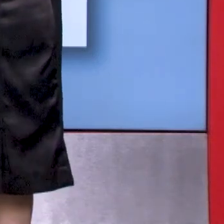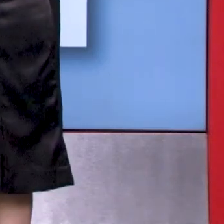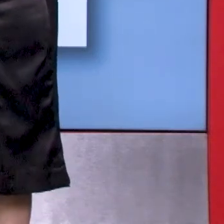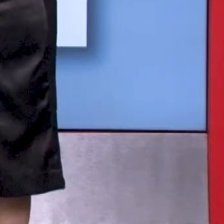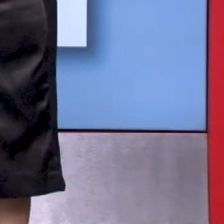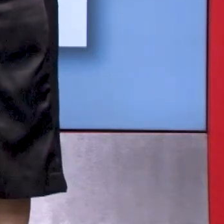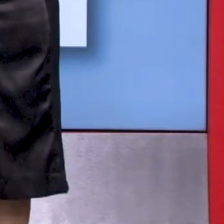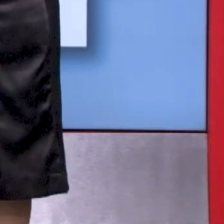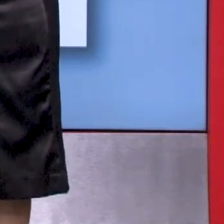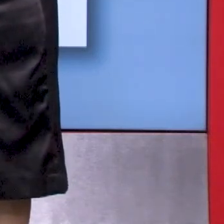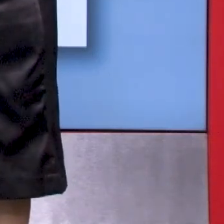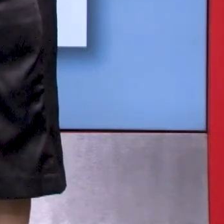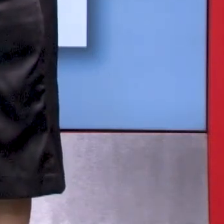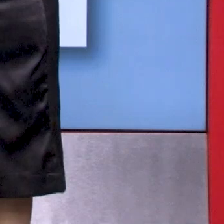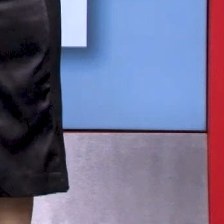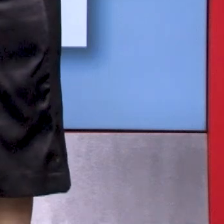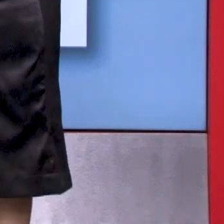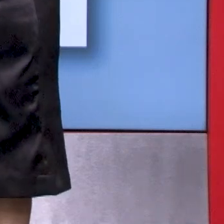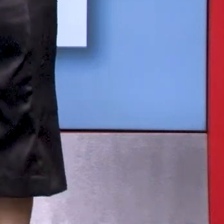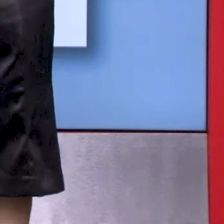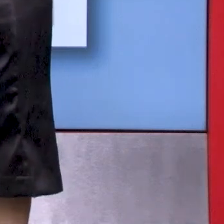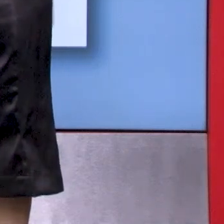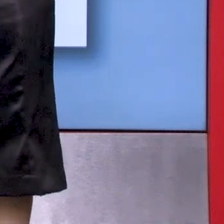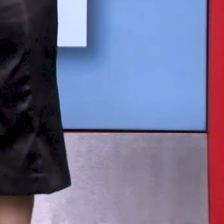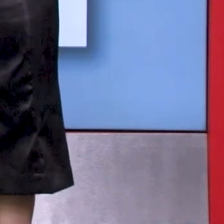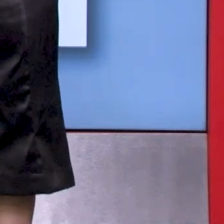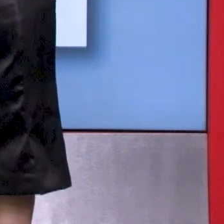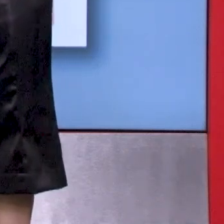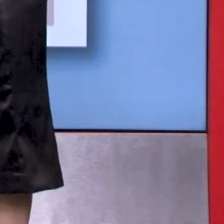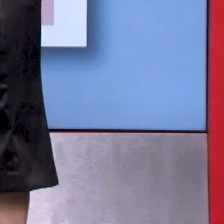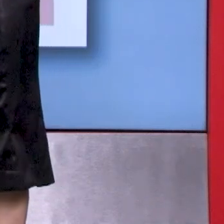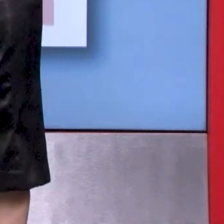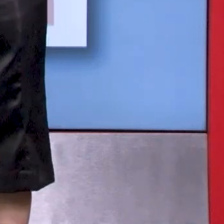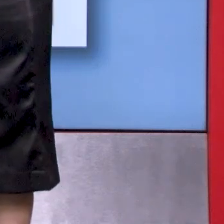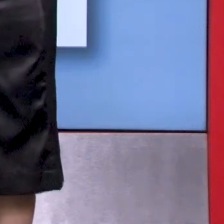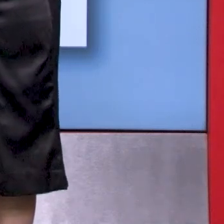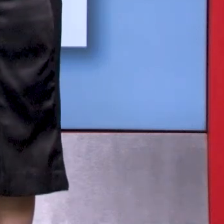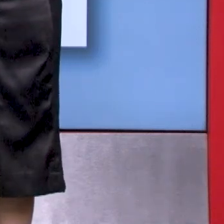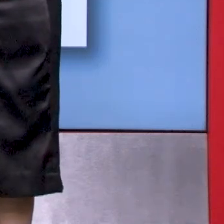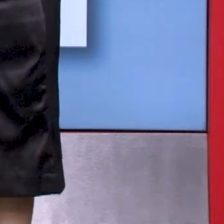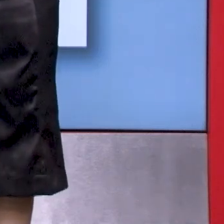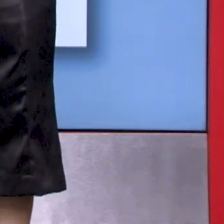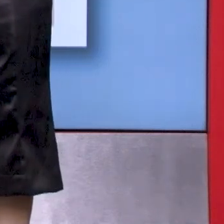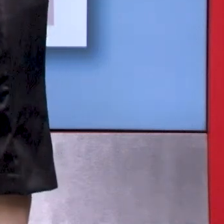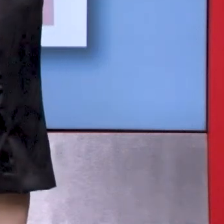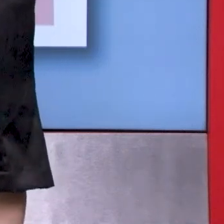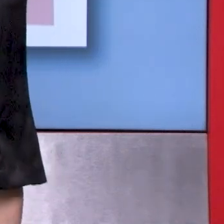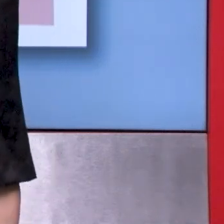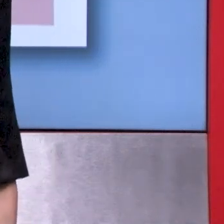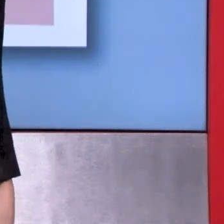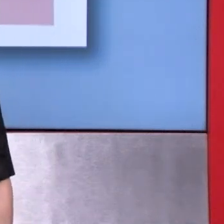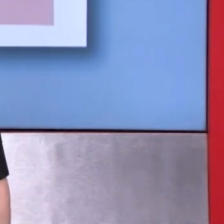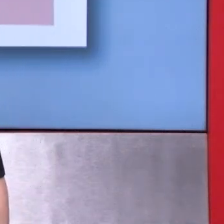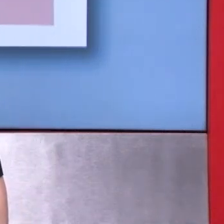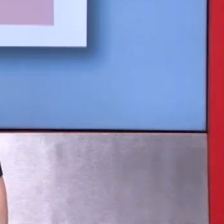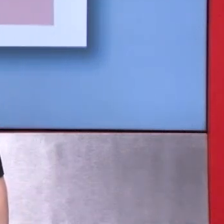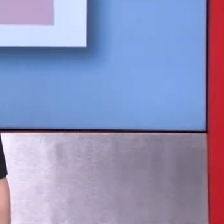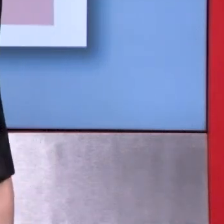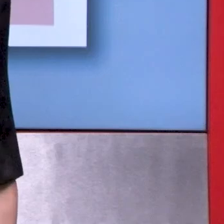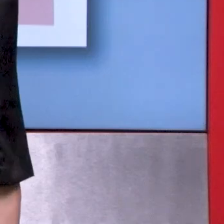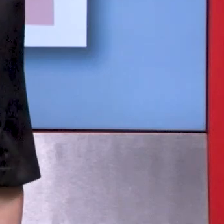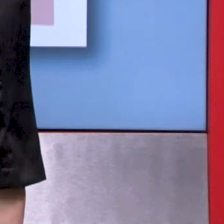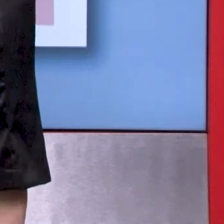está respondendo a primeira pergunta, a segunda, né? E você vai colocar o número da pergunta. E